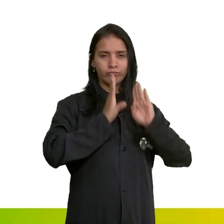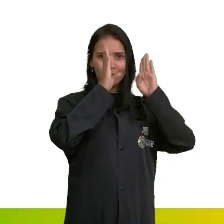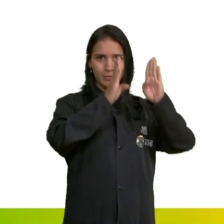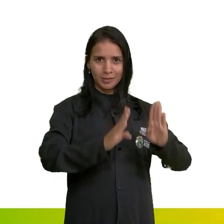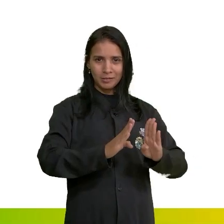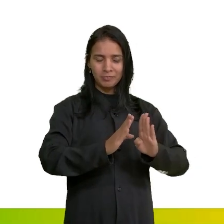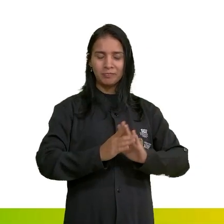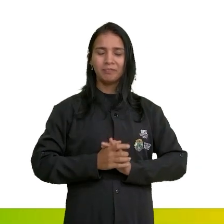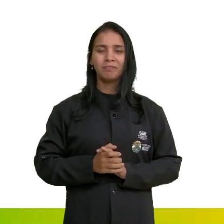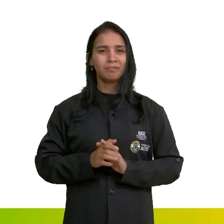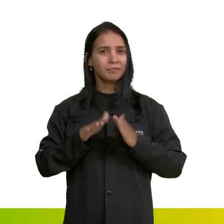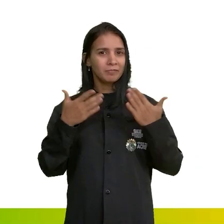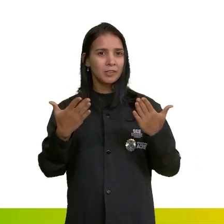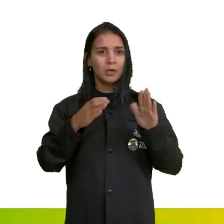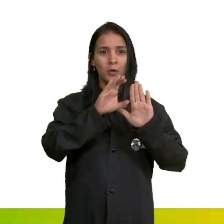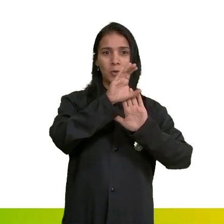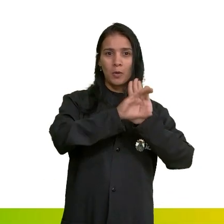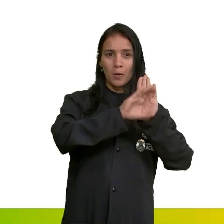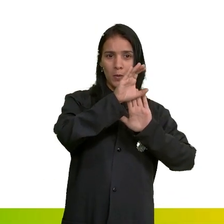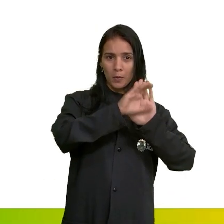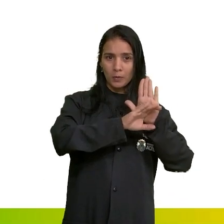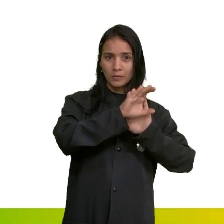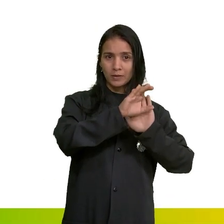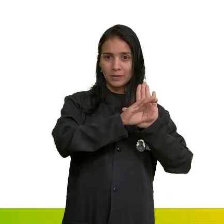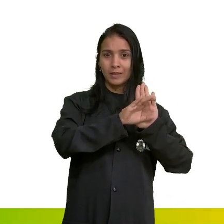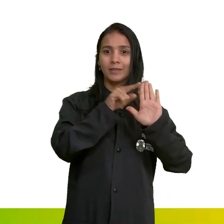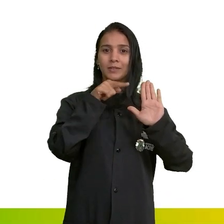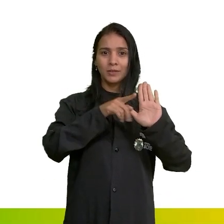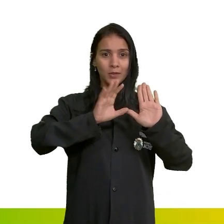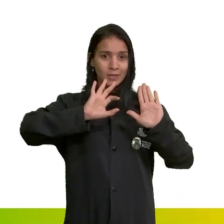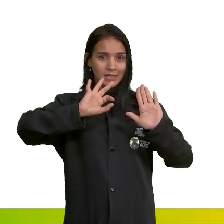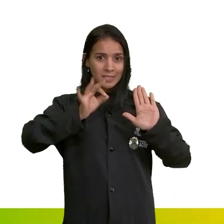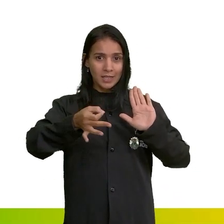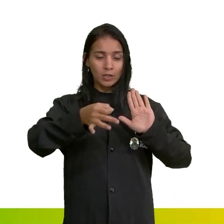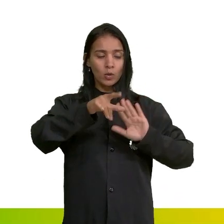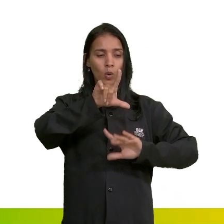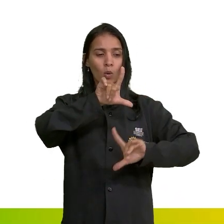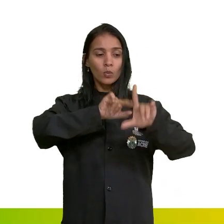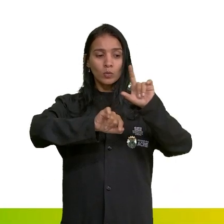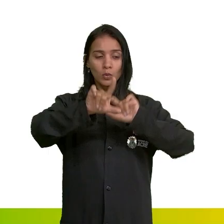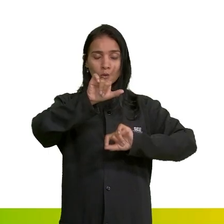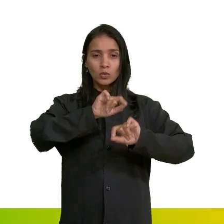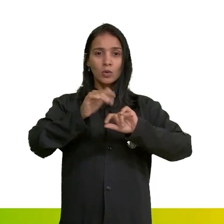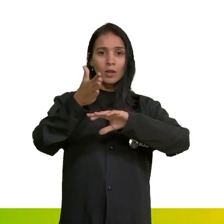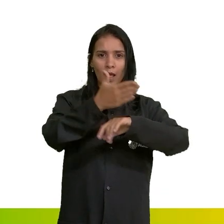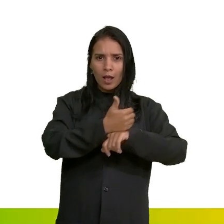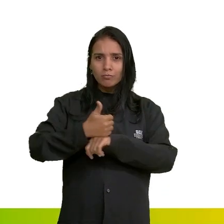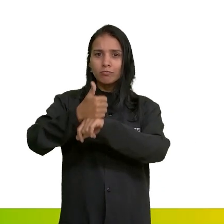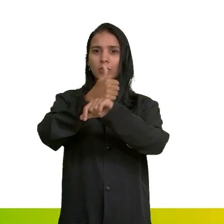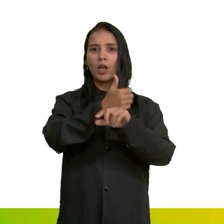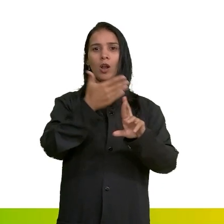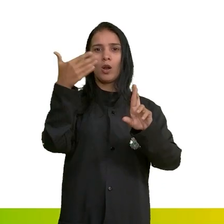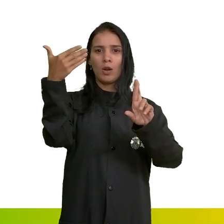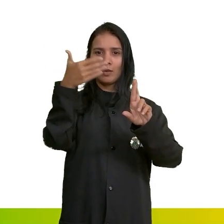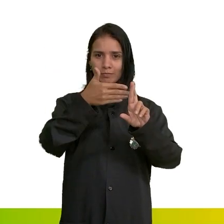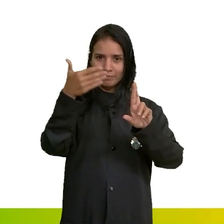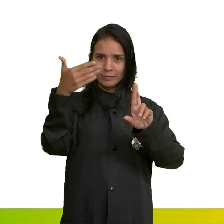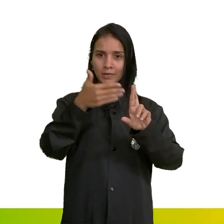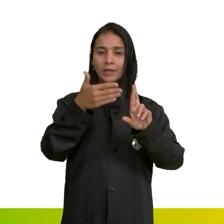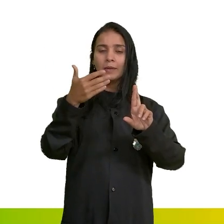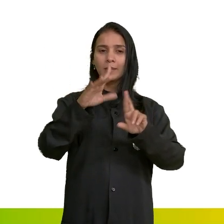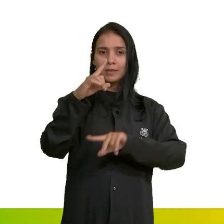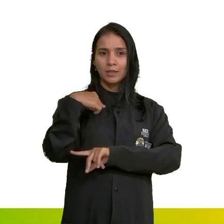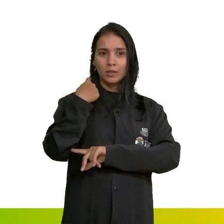vamos identificar a alternativa que melhor representa uma atitude pautada na